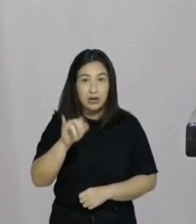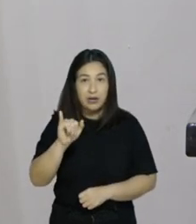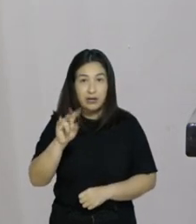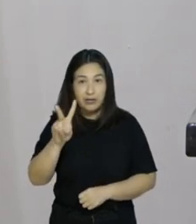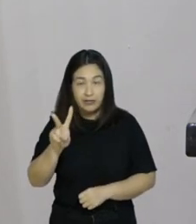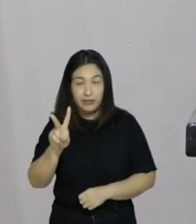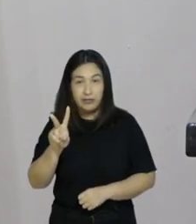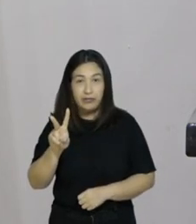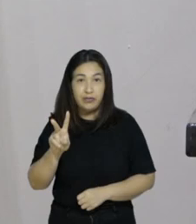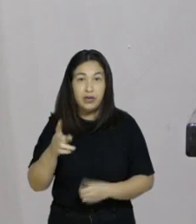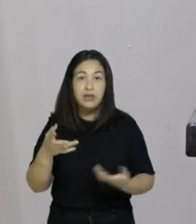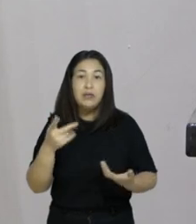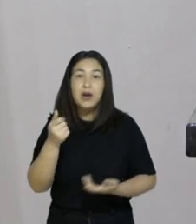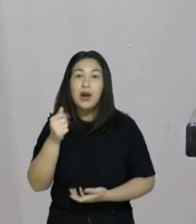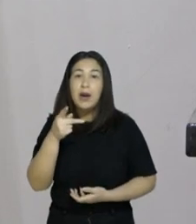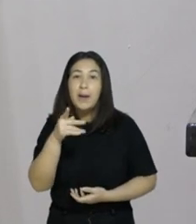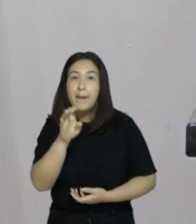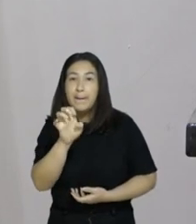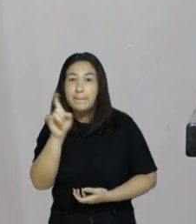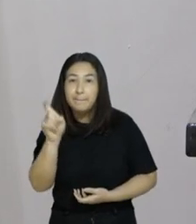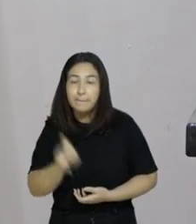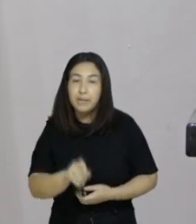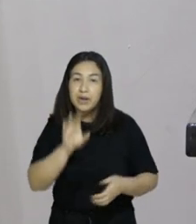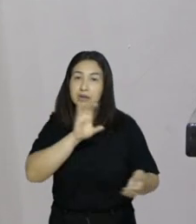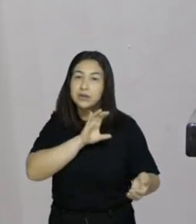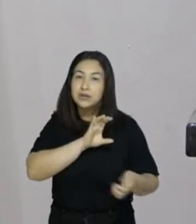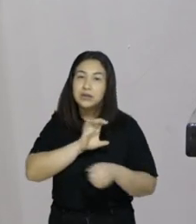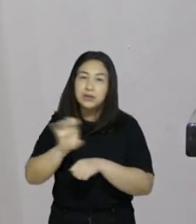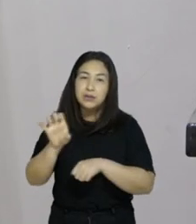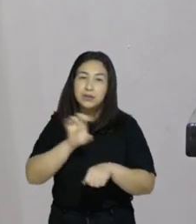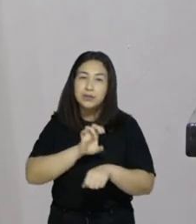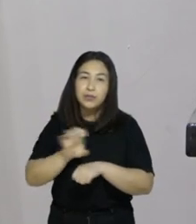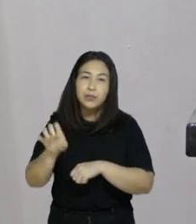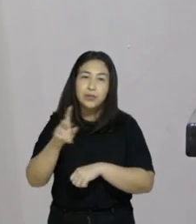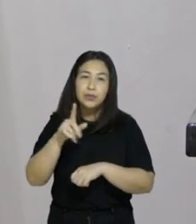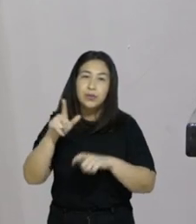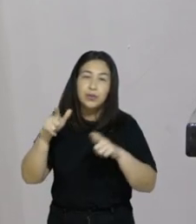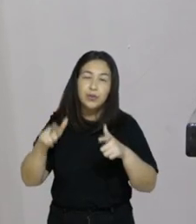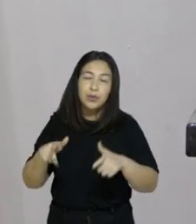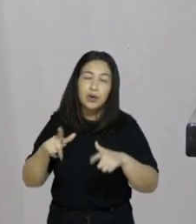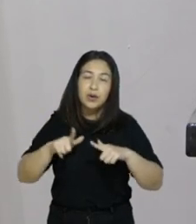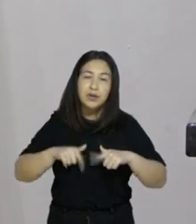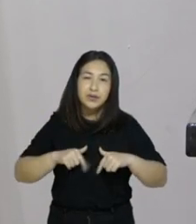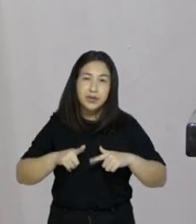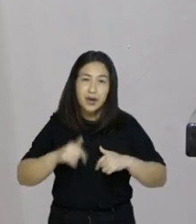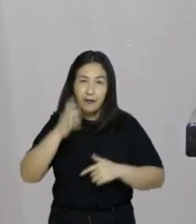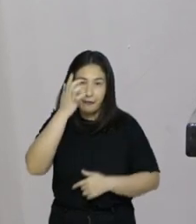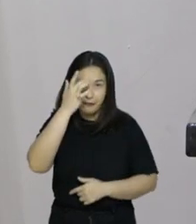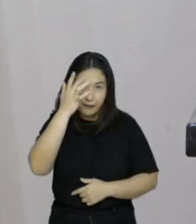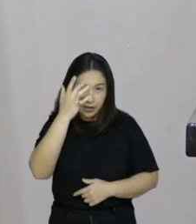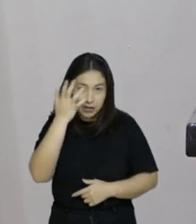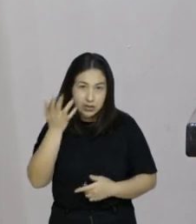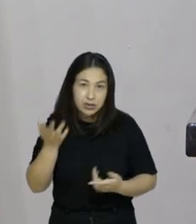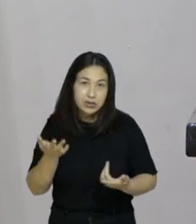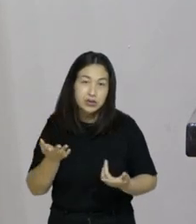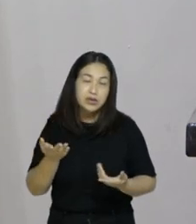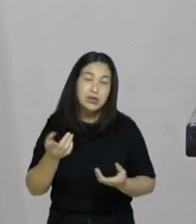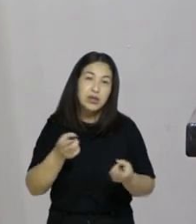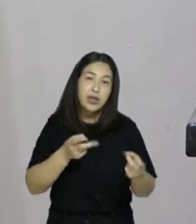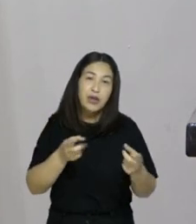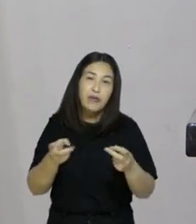de Promoção de Exportações e Investimentos em Israel, para facilitar o procedimento de venda de nossos